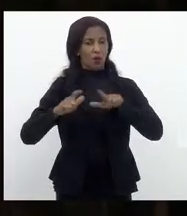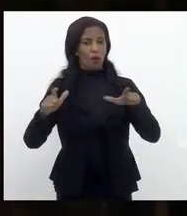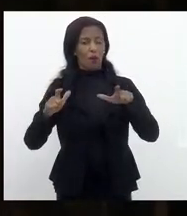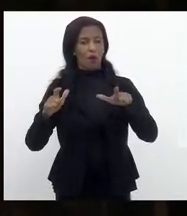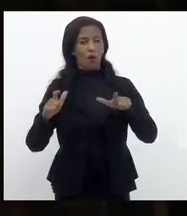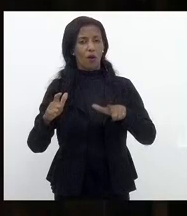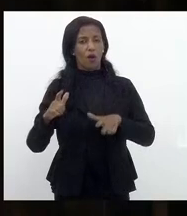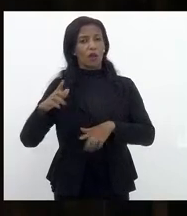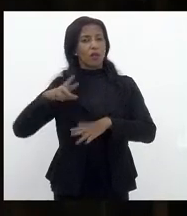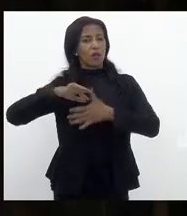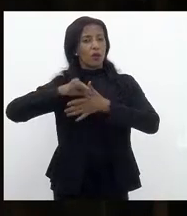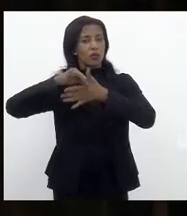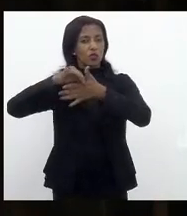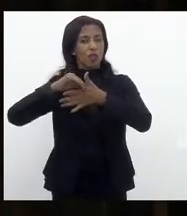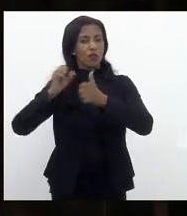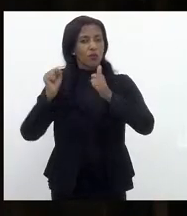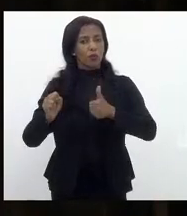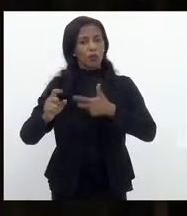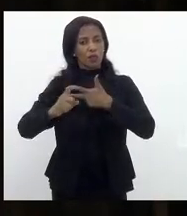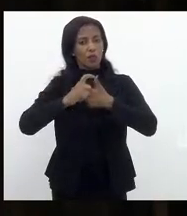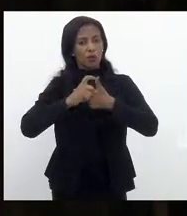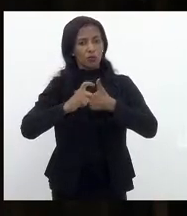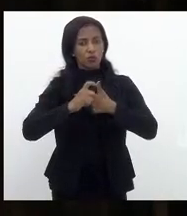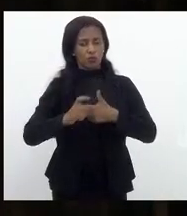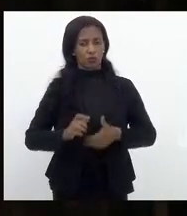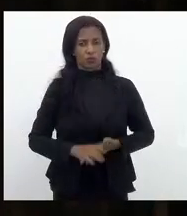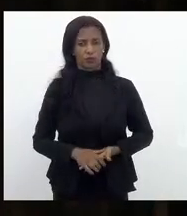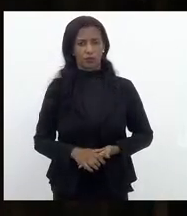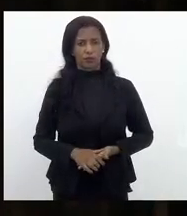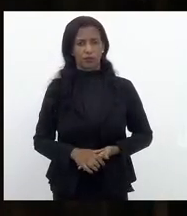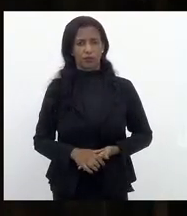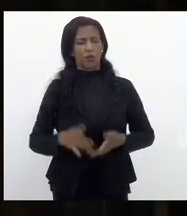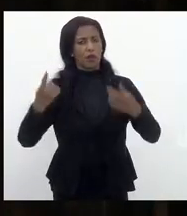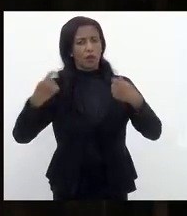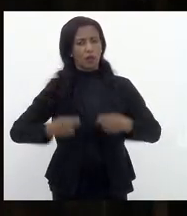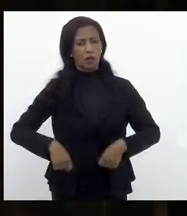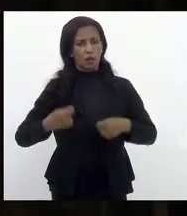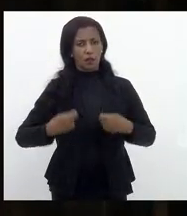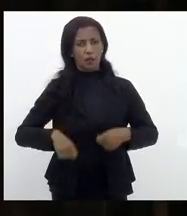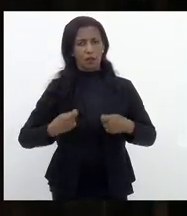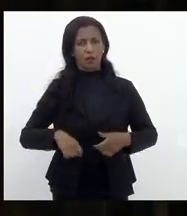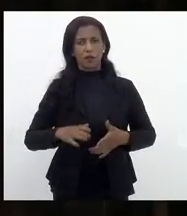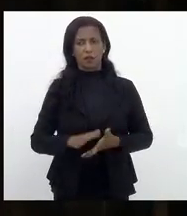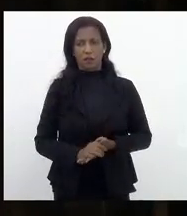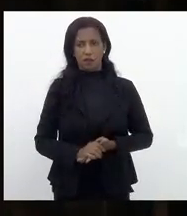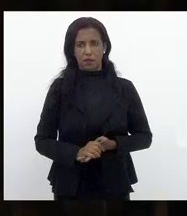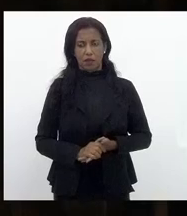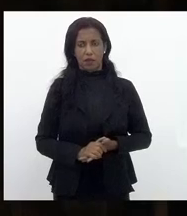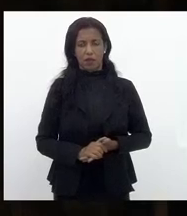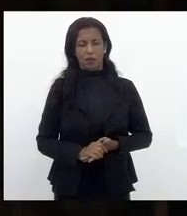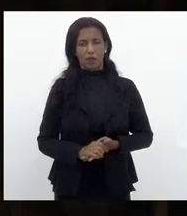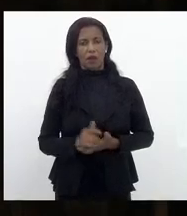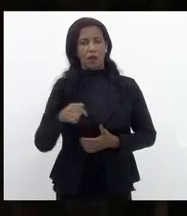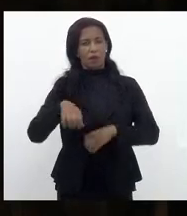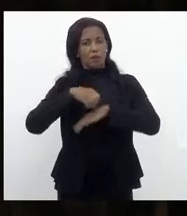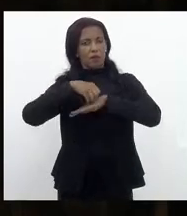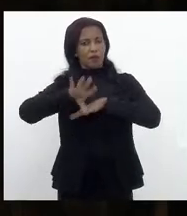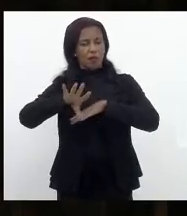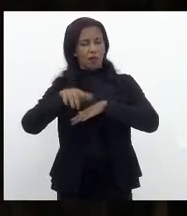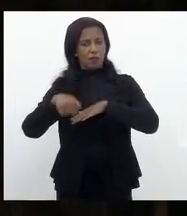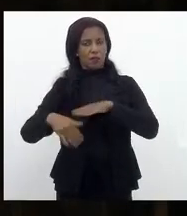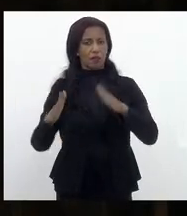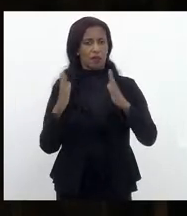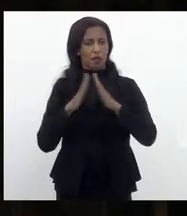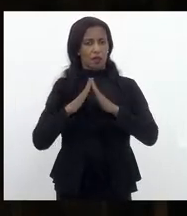posto nesse estado que é o chefe do Poder Executivo não é necessário que seja remetido essa casa uma mensagem